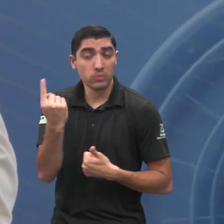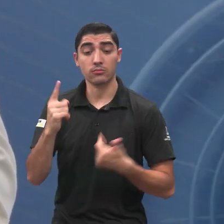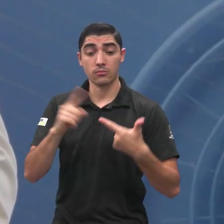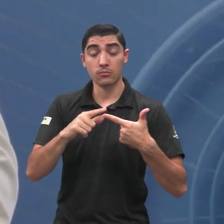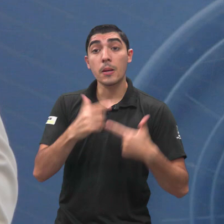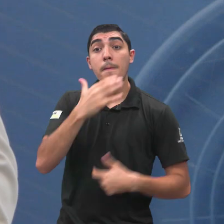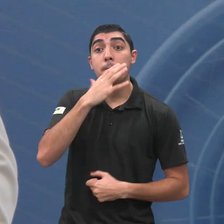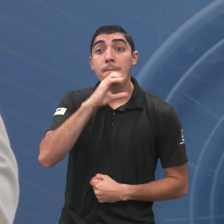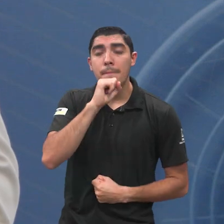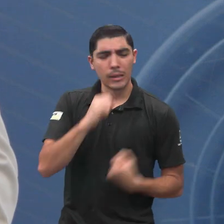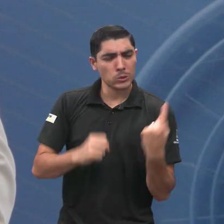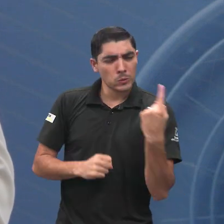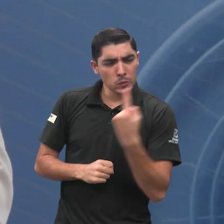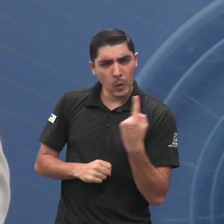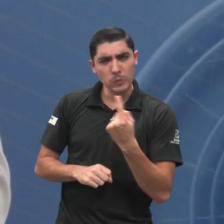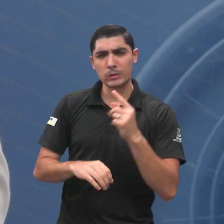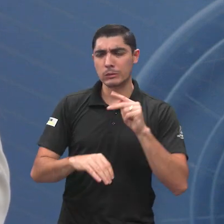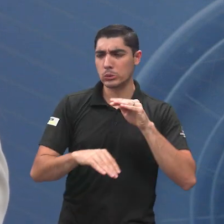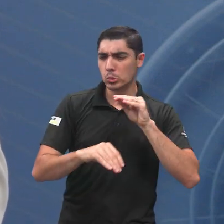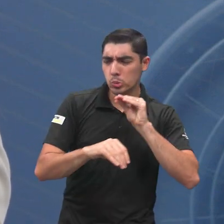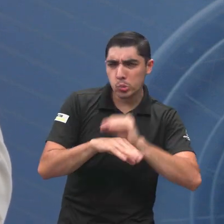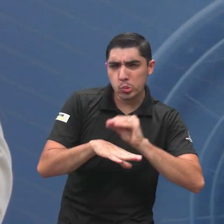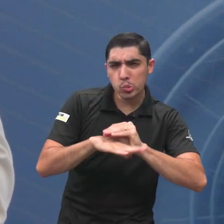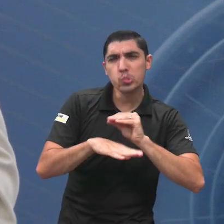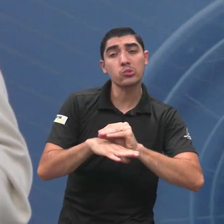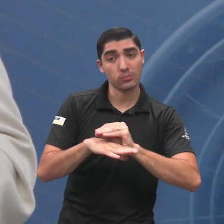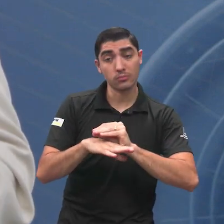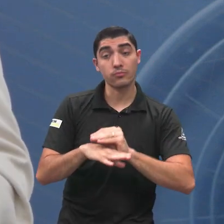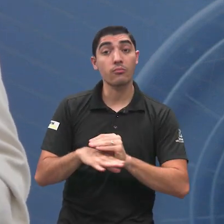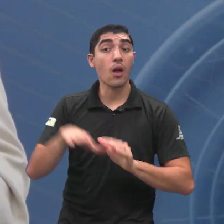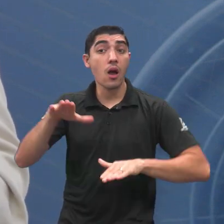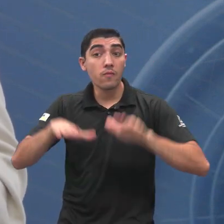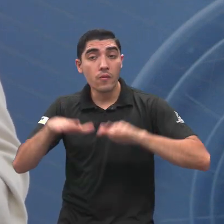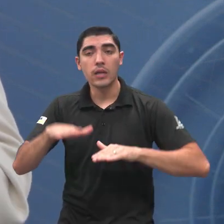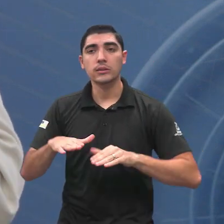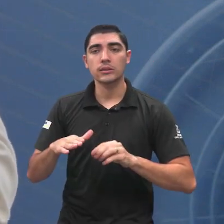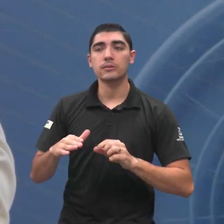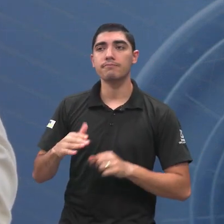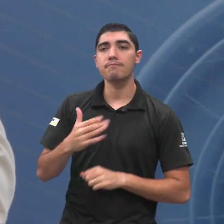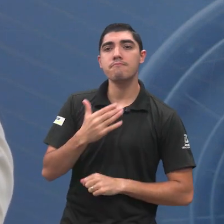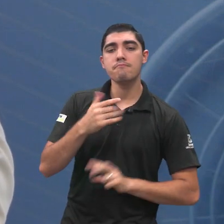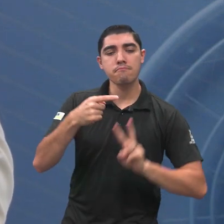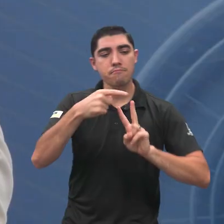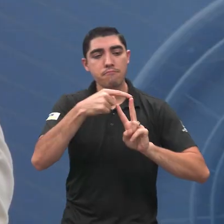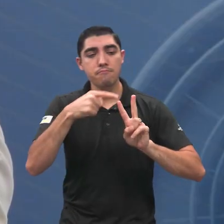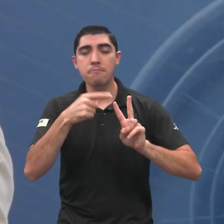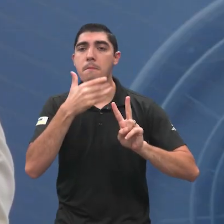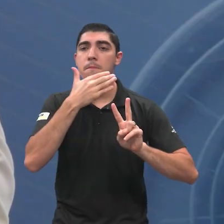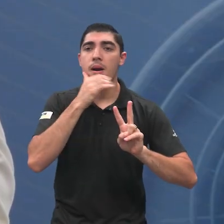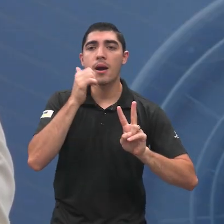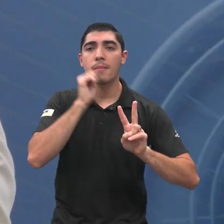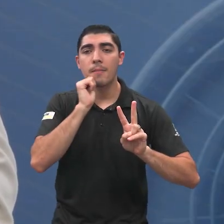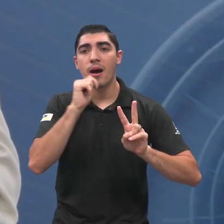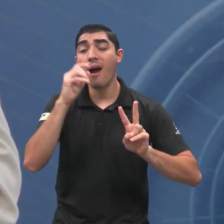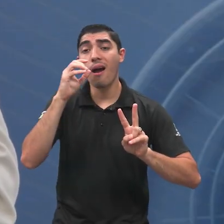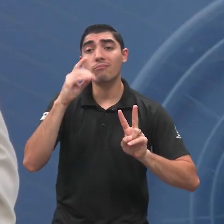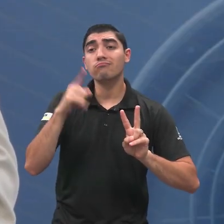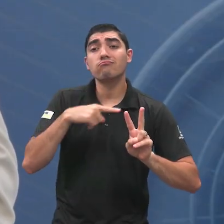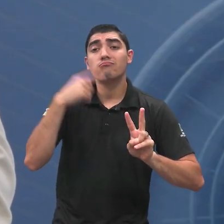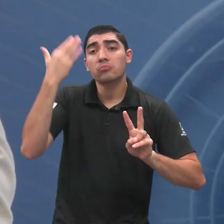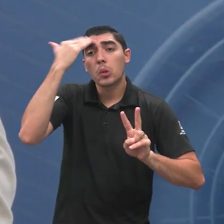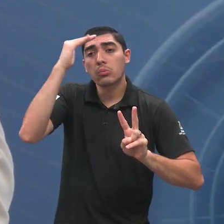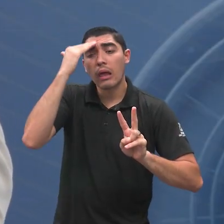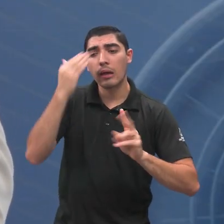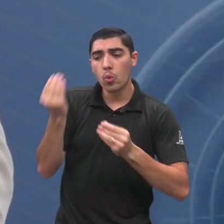ainda enfrentam muita invisibilidade, pais e mães que precisam aprender a dividir a criação,